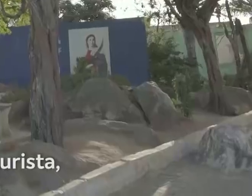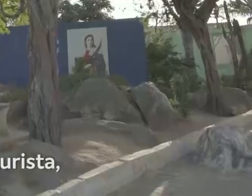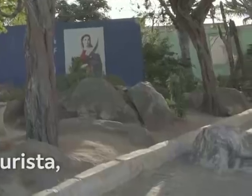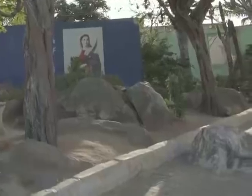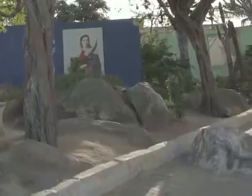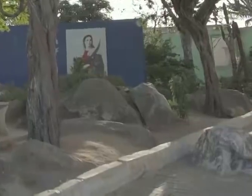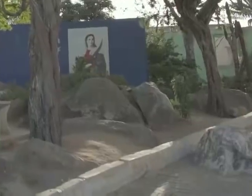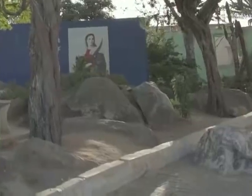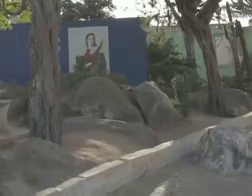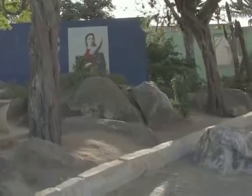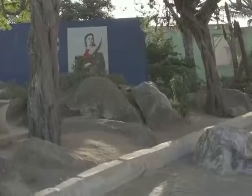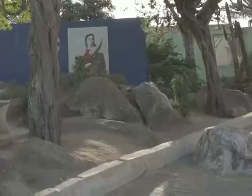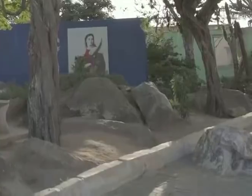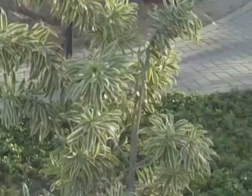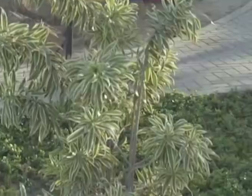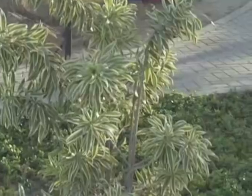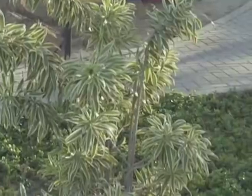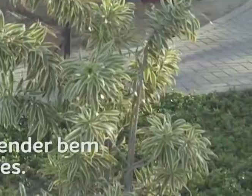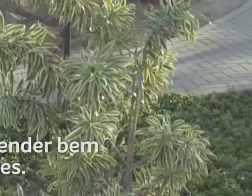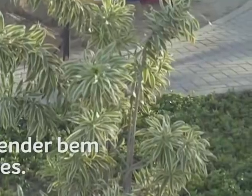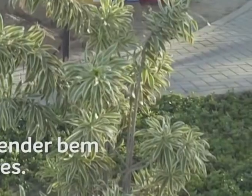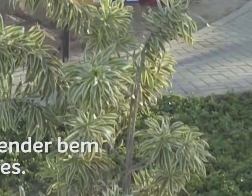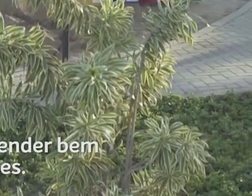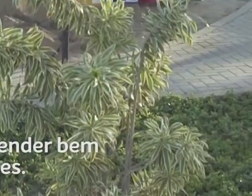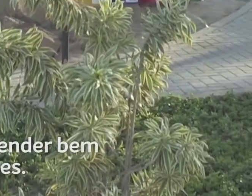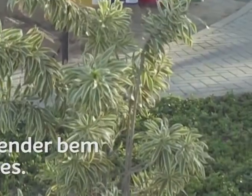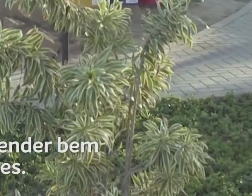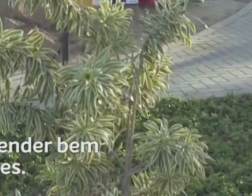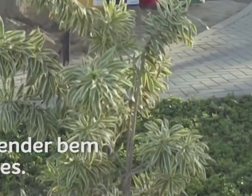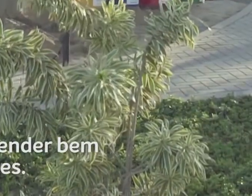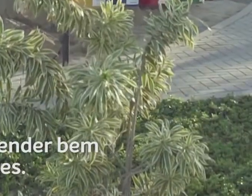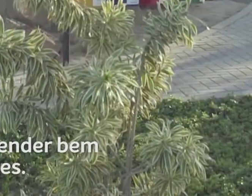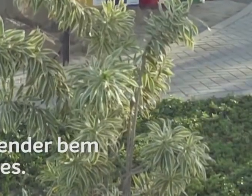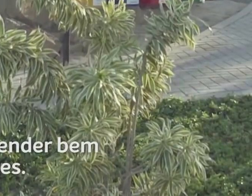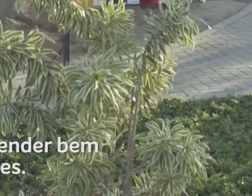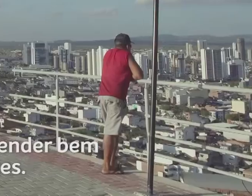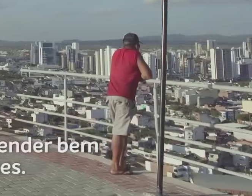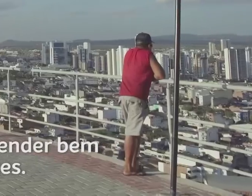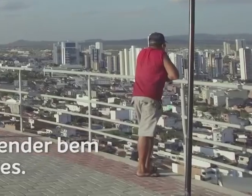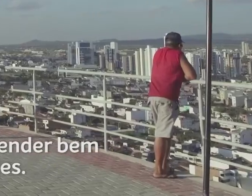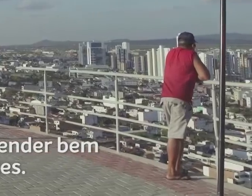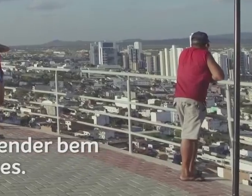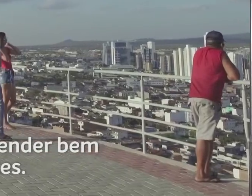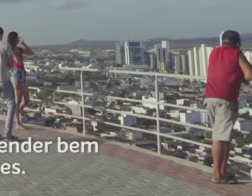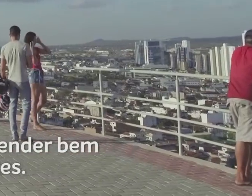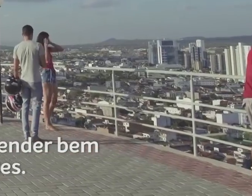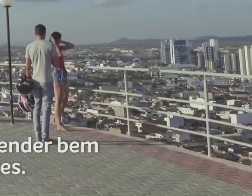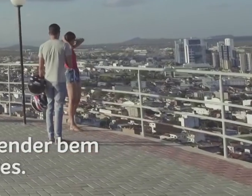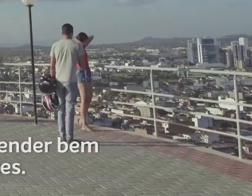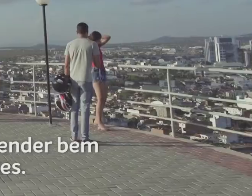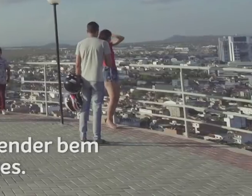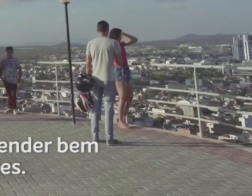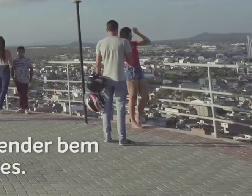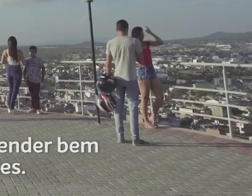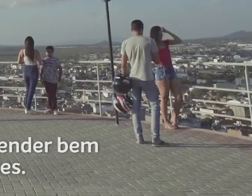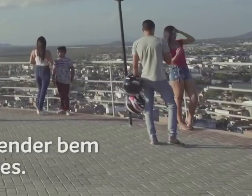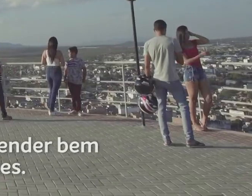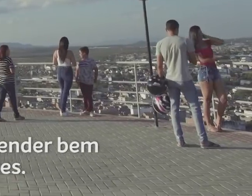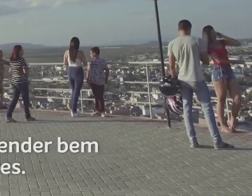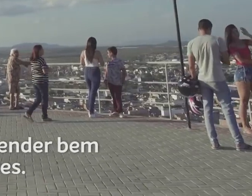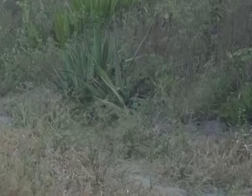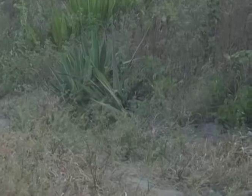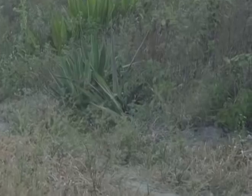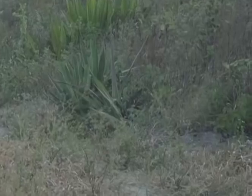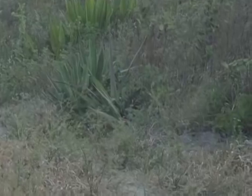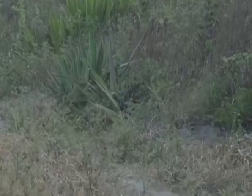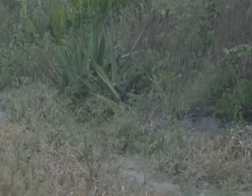turista, que antes não podia. Recebemos equipamentos para atender bem os moradores e os